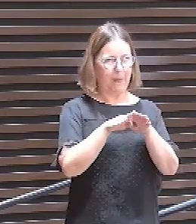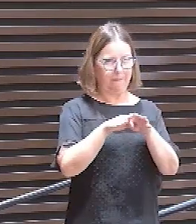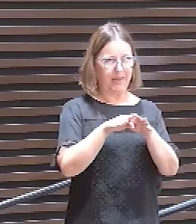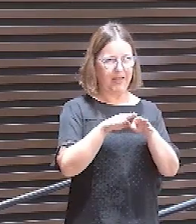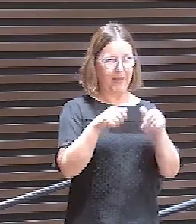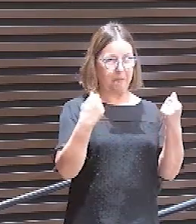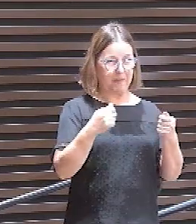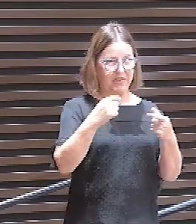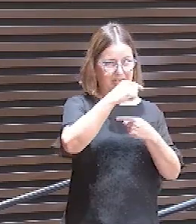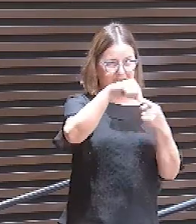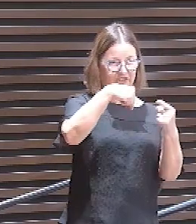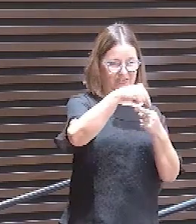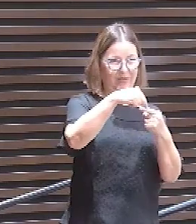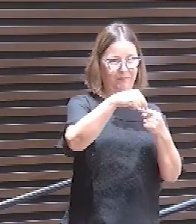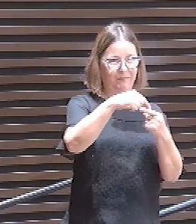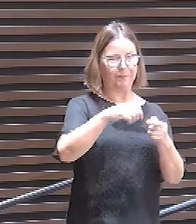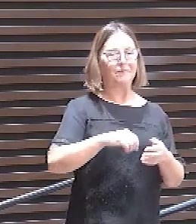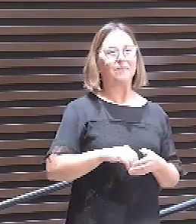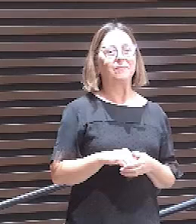santificar.